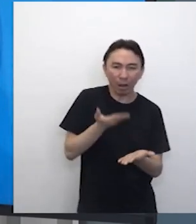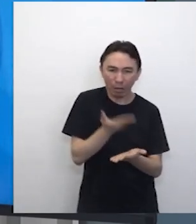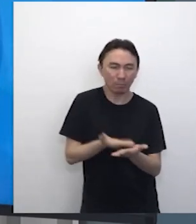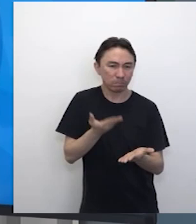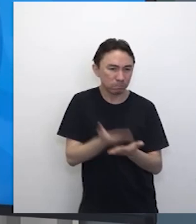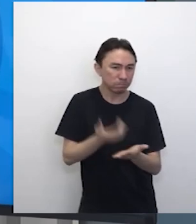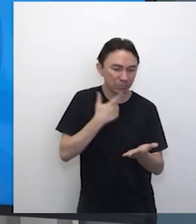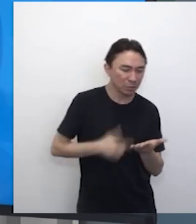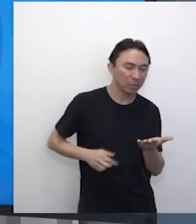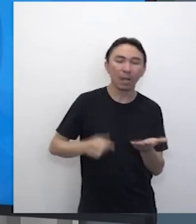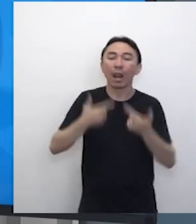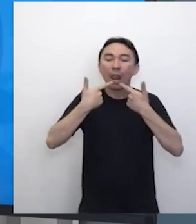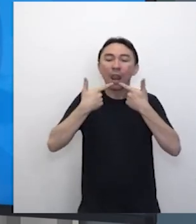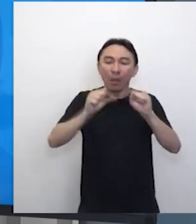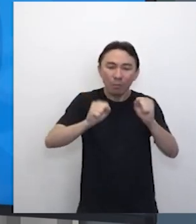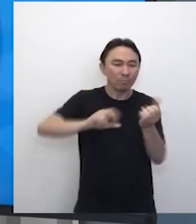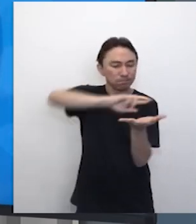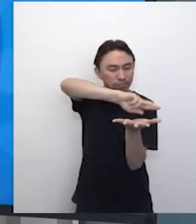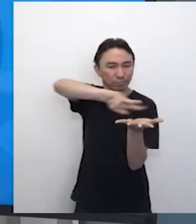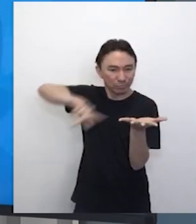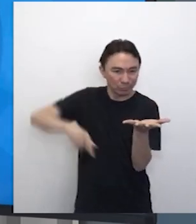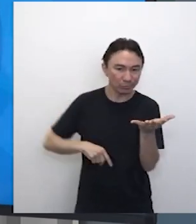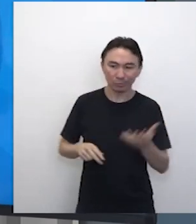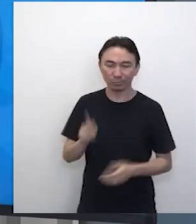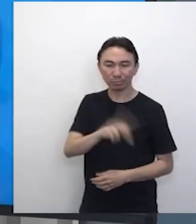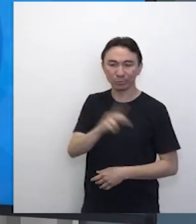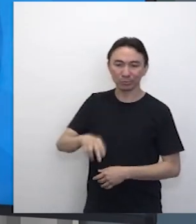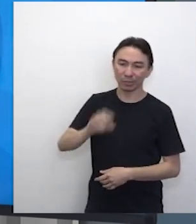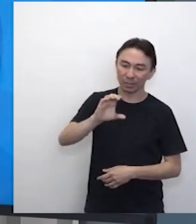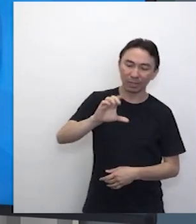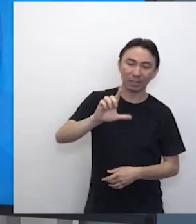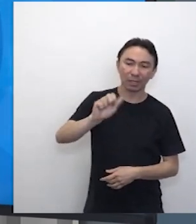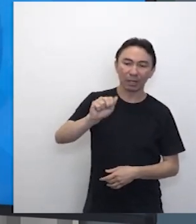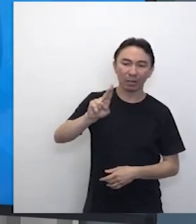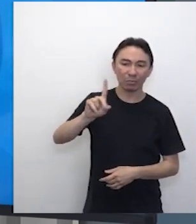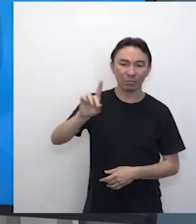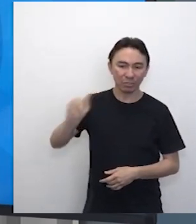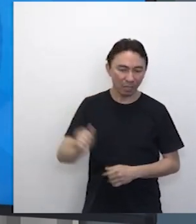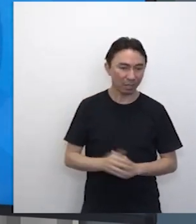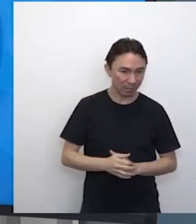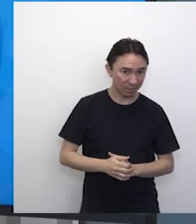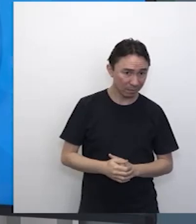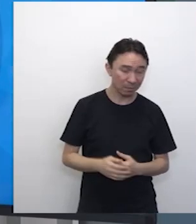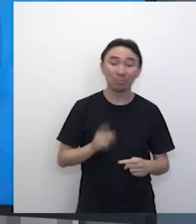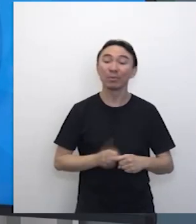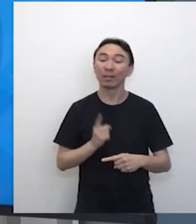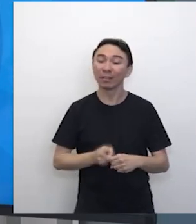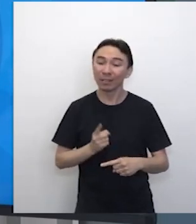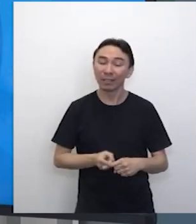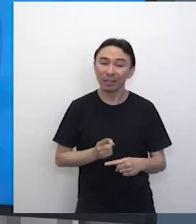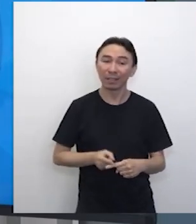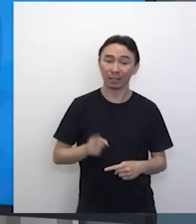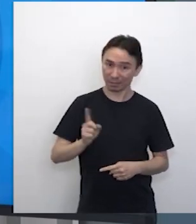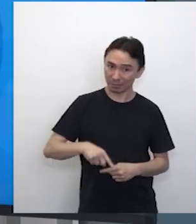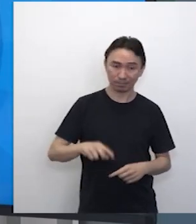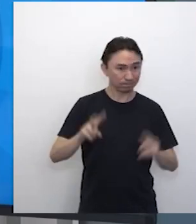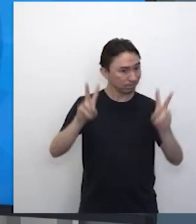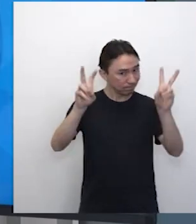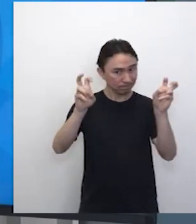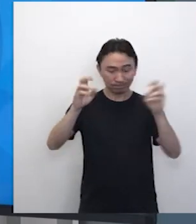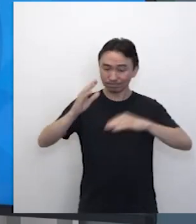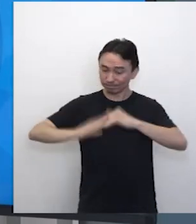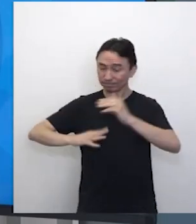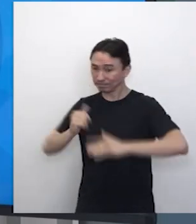de variações linguísticas com a professora Cláudia. Porque é isto. Então, o tema é este, uma habilidade importantíssima, que será